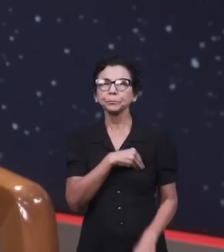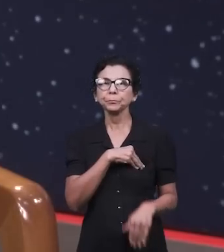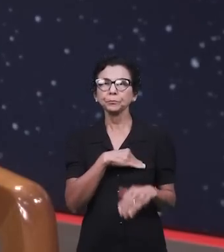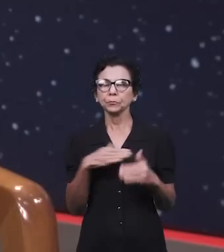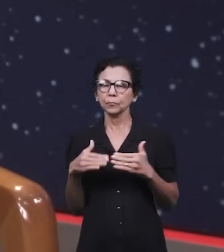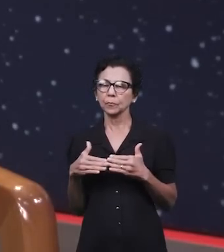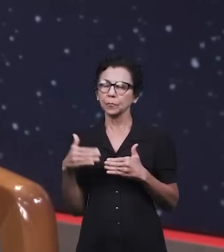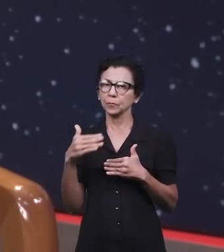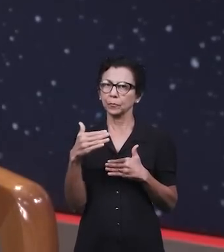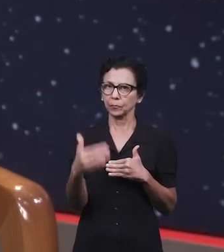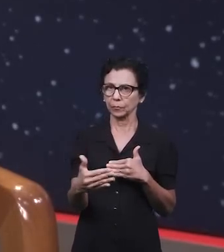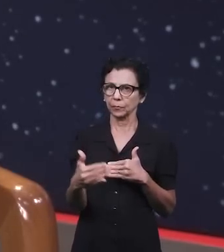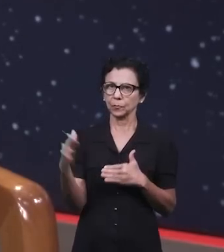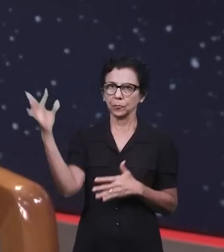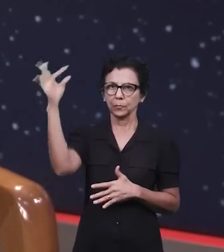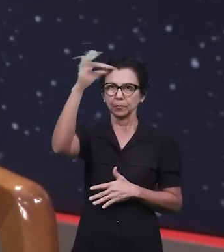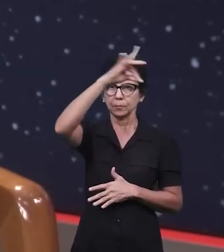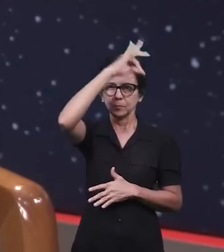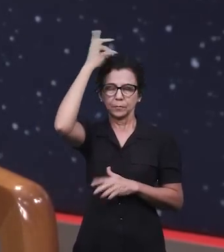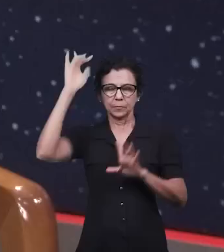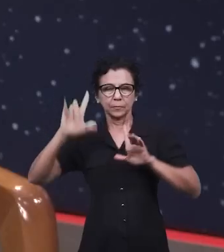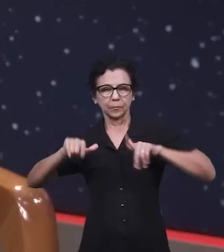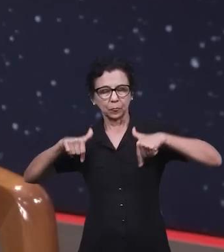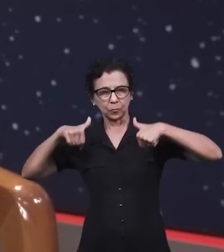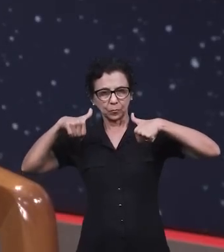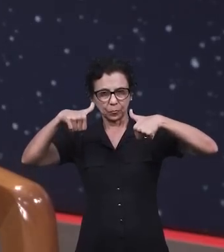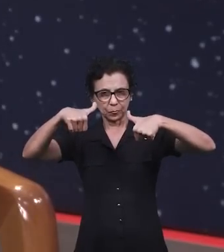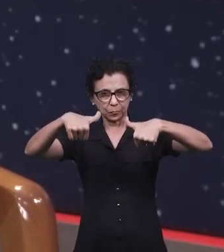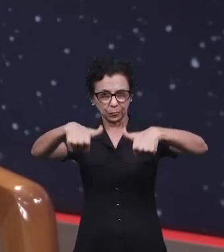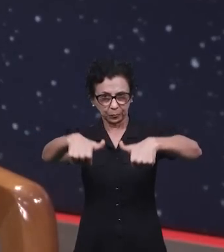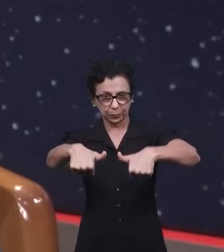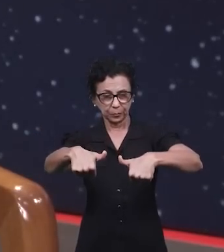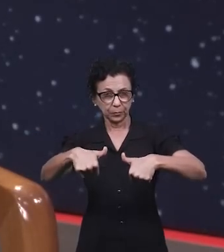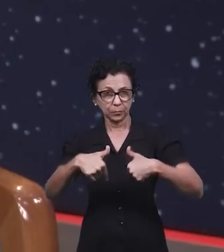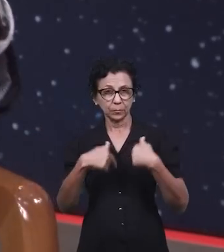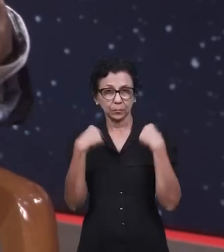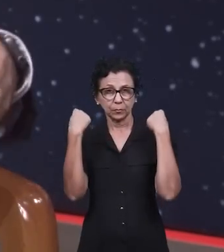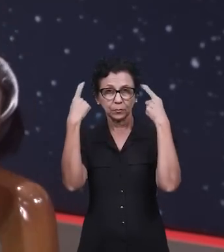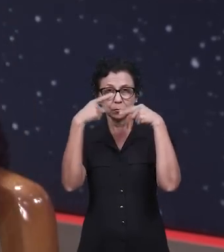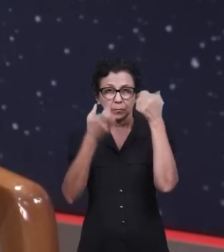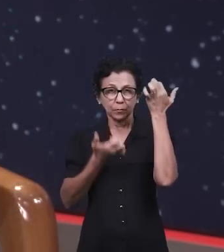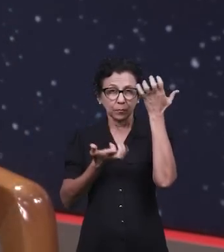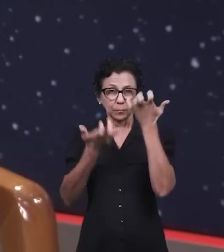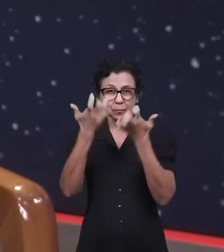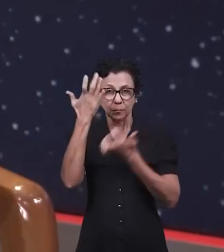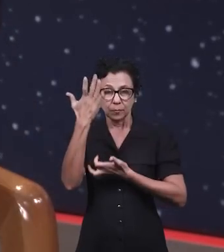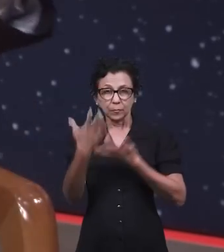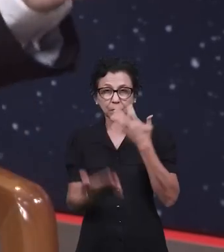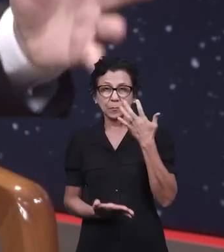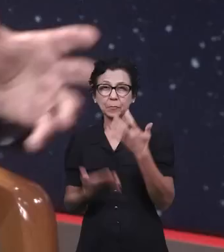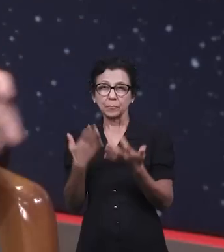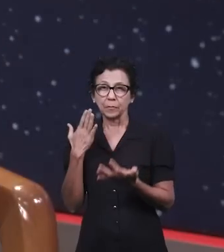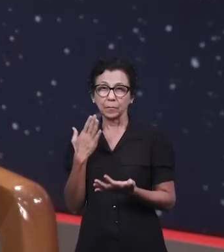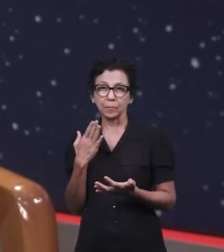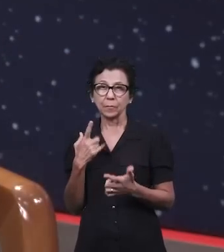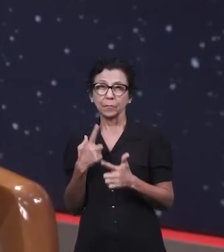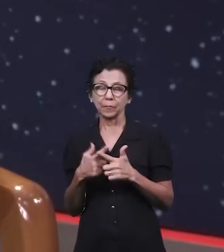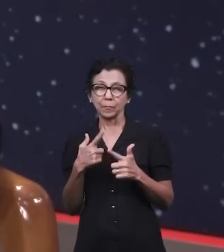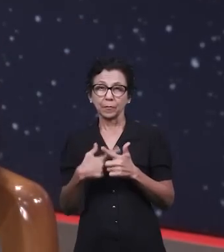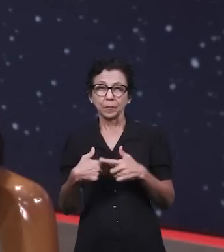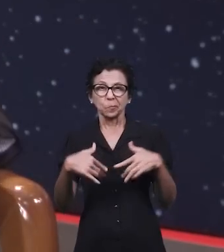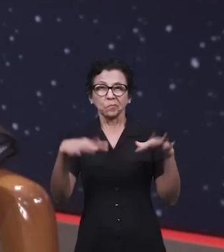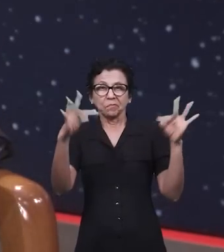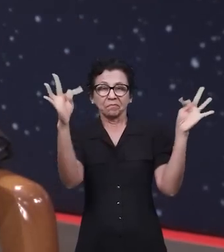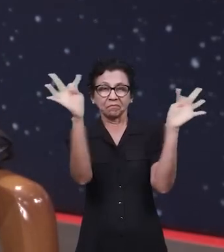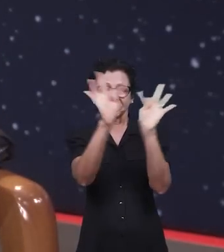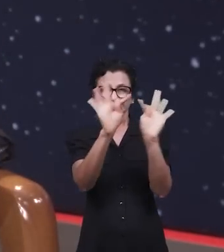agora o Espírito Santo de Deus operando como chamas de fogo, justamente para iluminar em meio àquelas trevas que tomaram conta